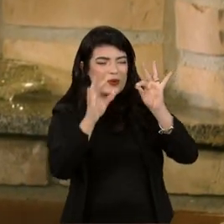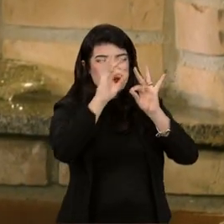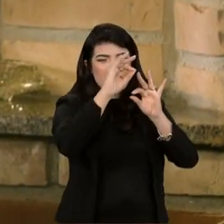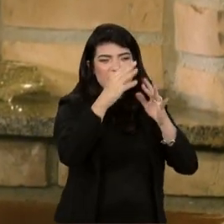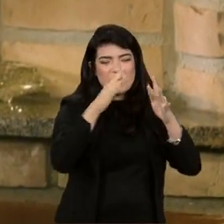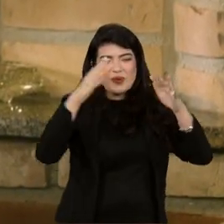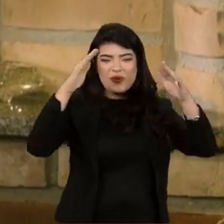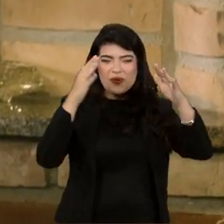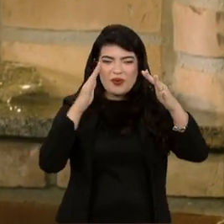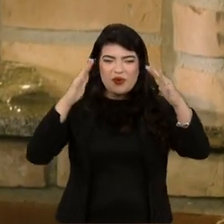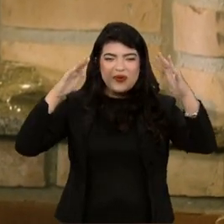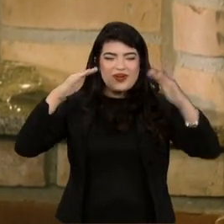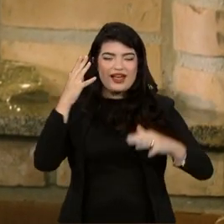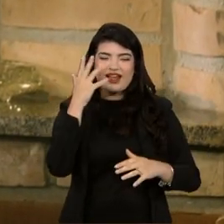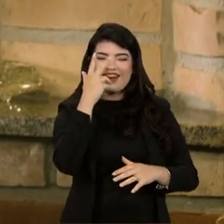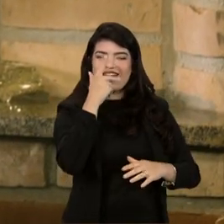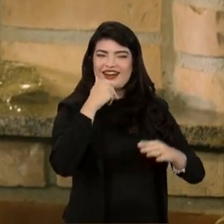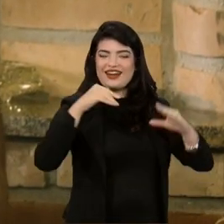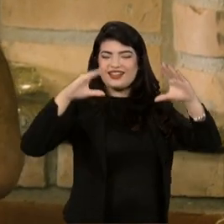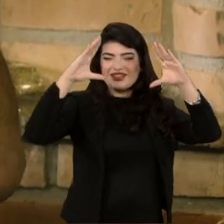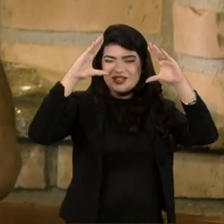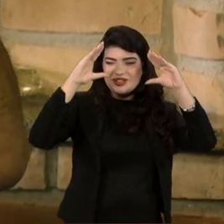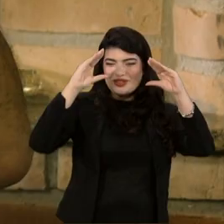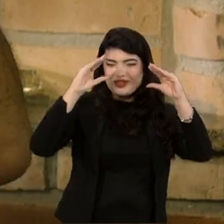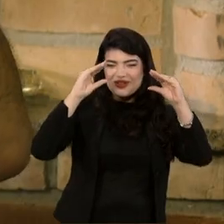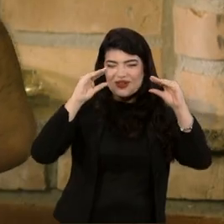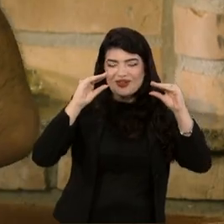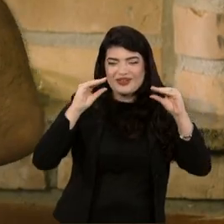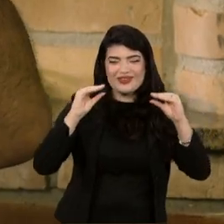pois era uma linda noite de luar.